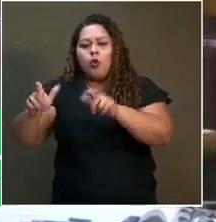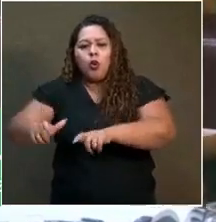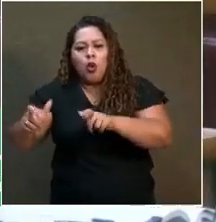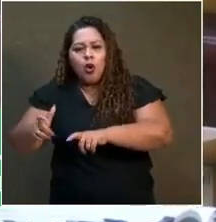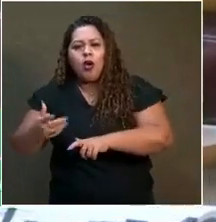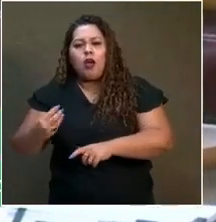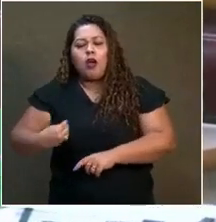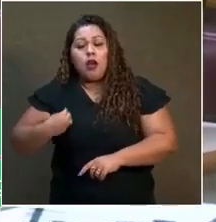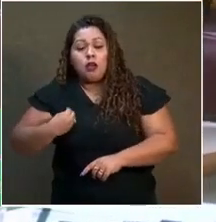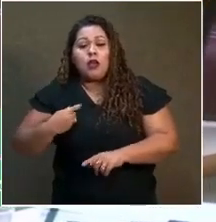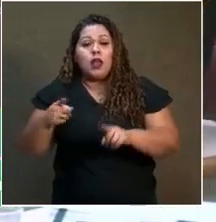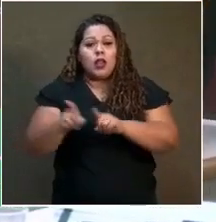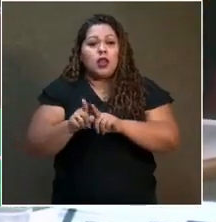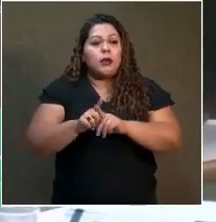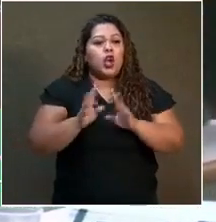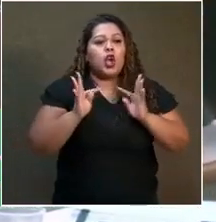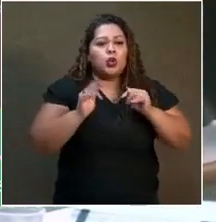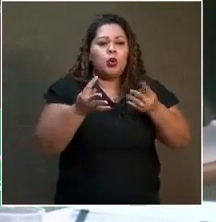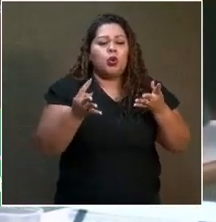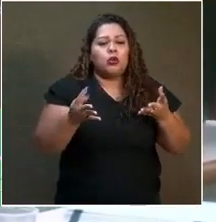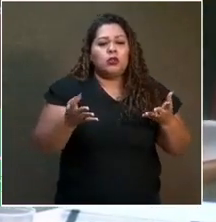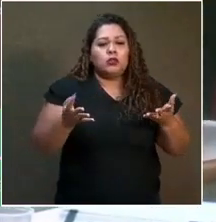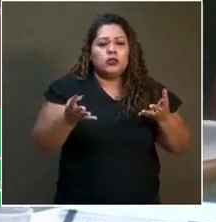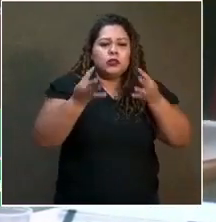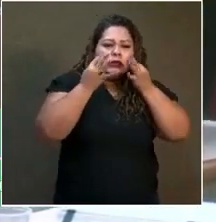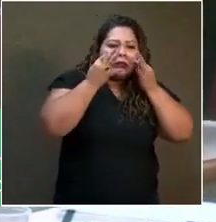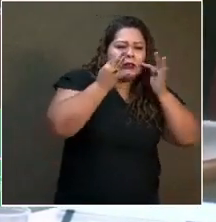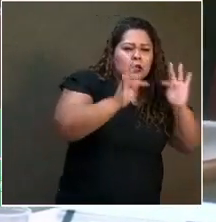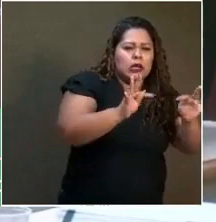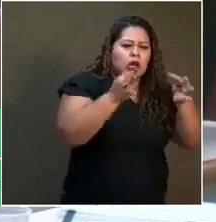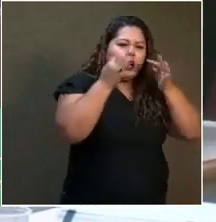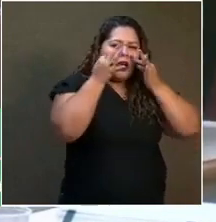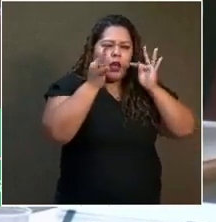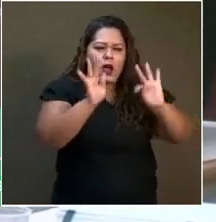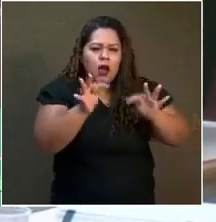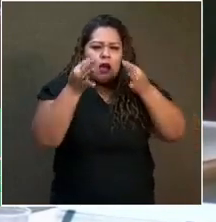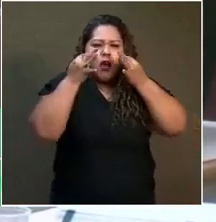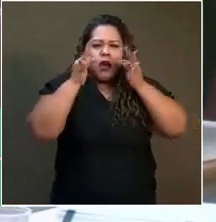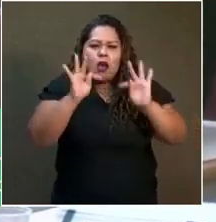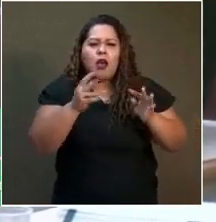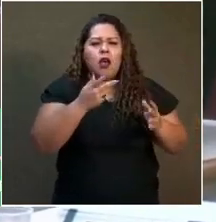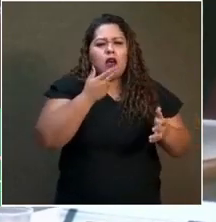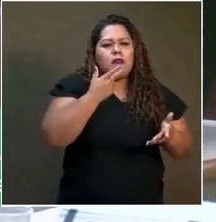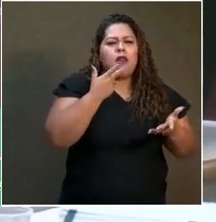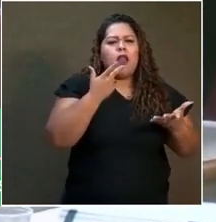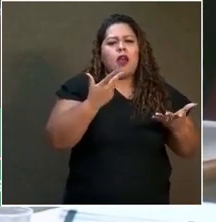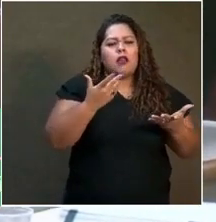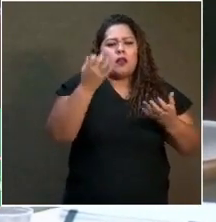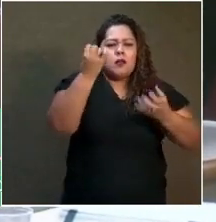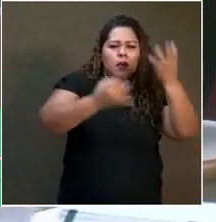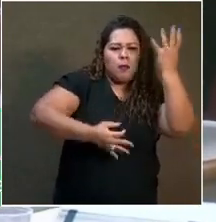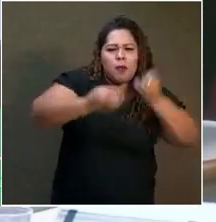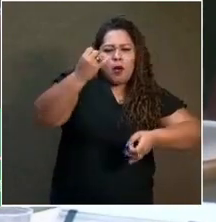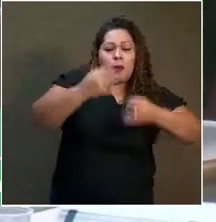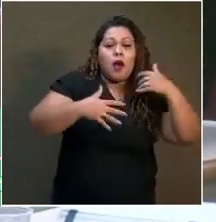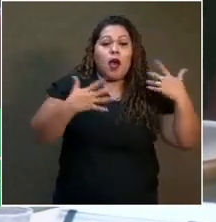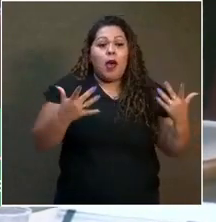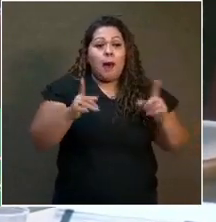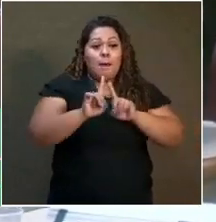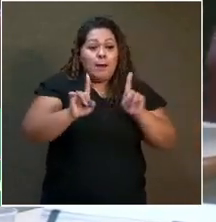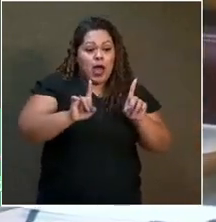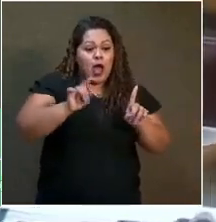das testemunhas, que hoje é modo que elas começaram a dizer o que elas falaram lá atrás, falaram em outros dias. A